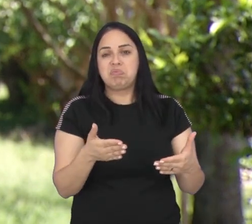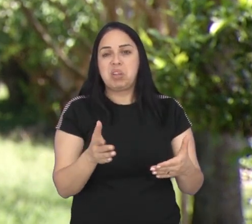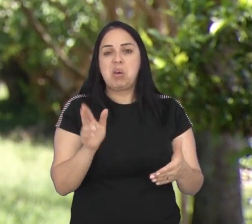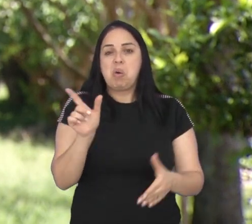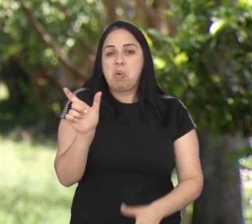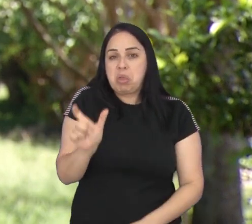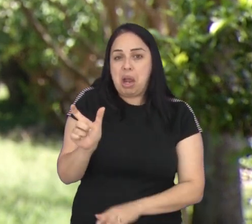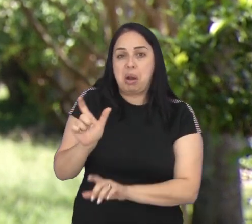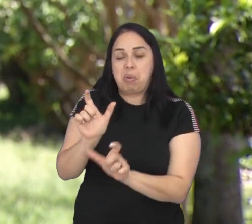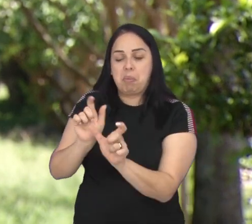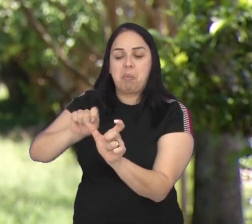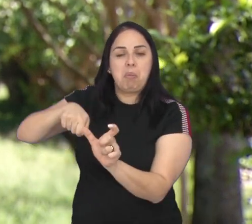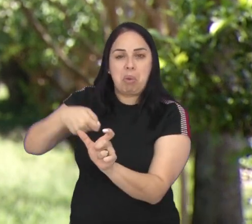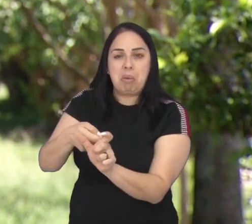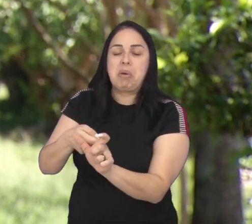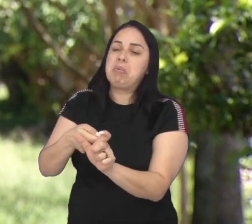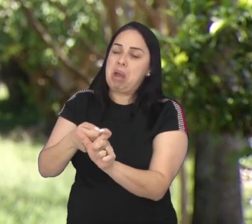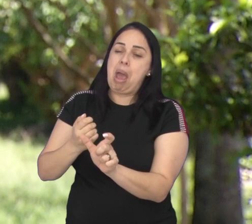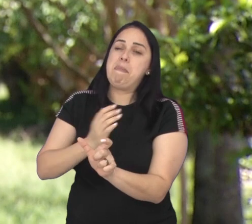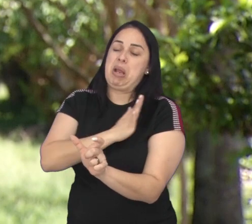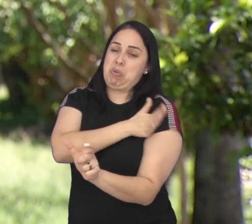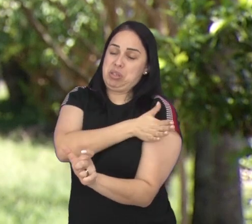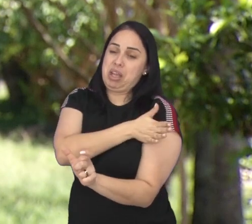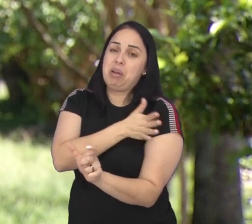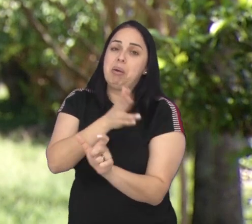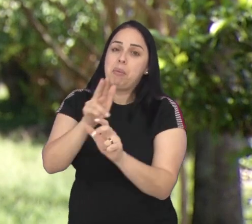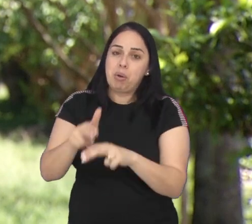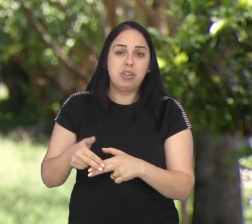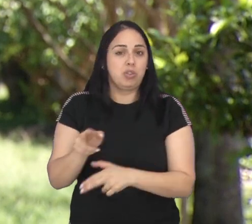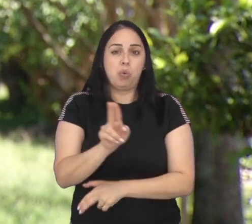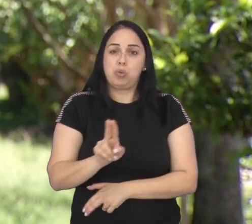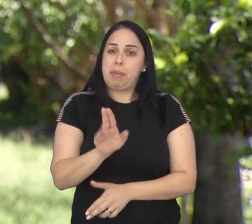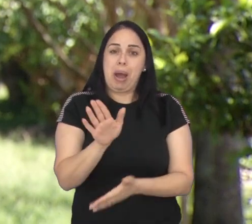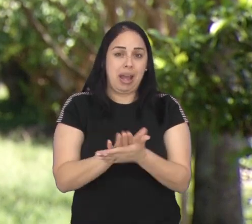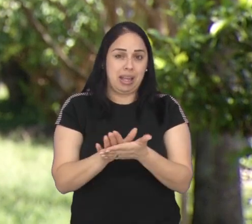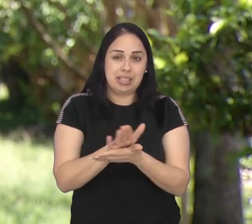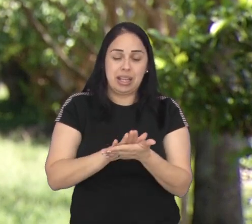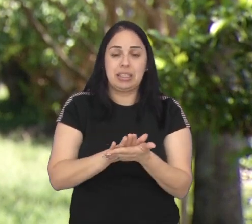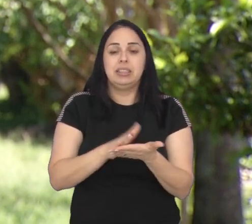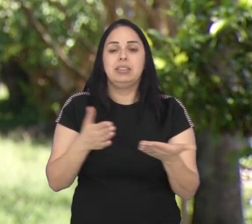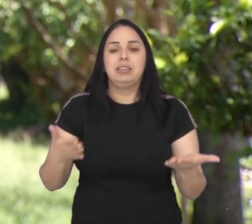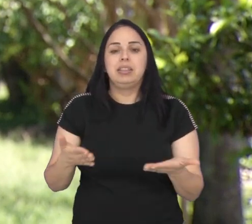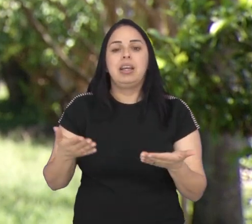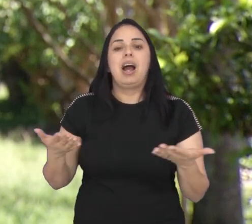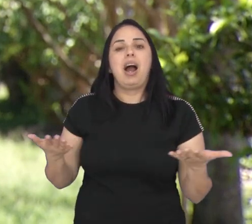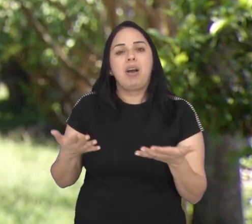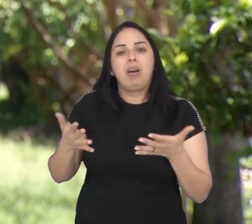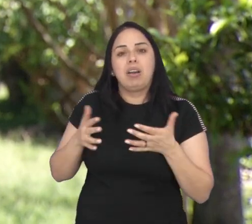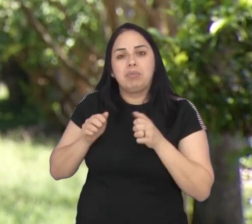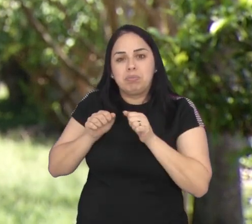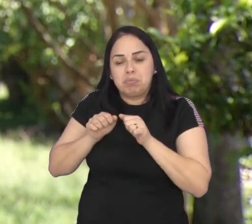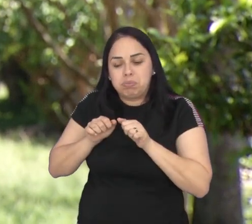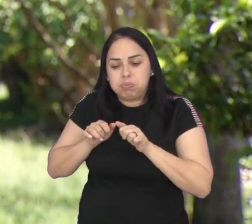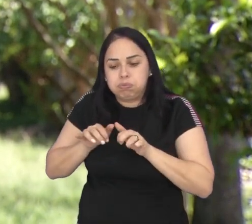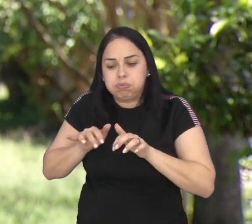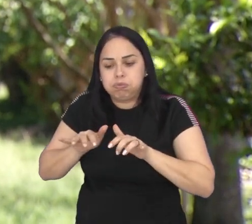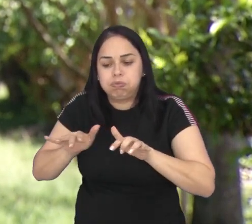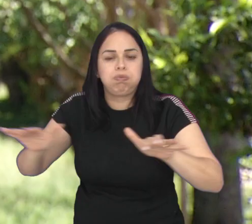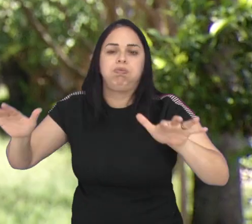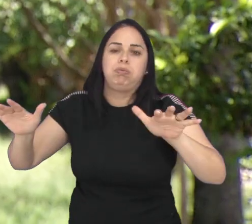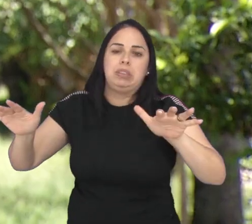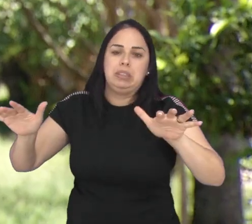já não se utiliza esse termo, porque é preconceituoso. A realidade é que o vírus está cada vez